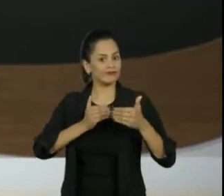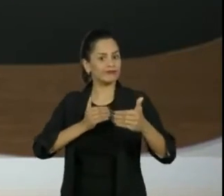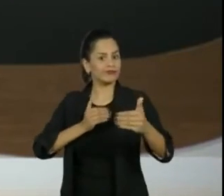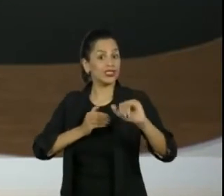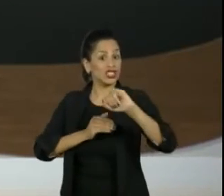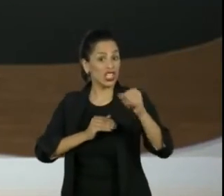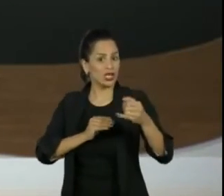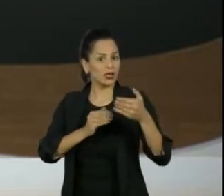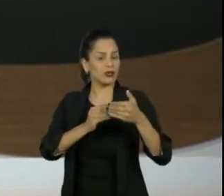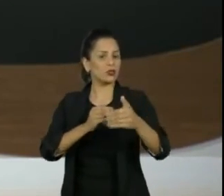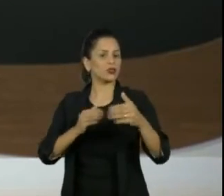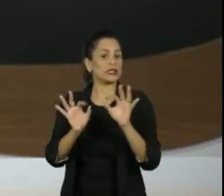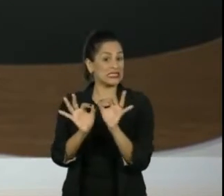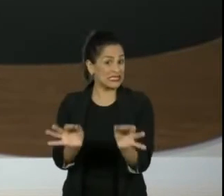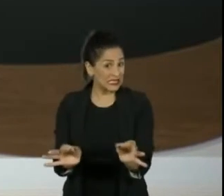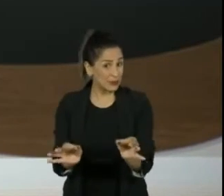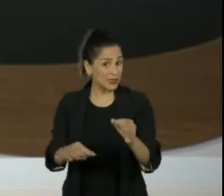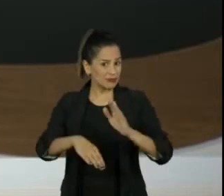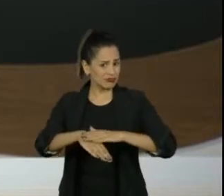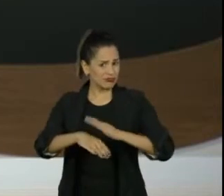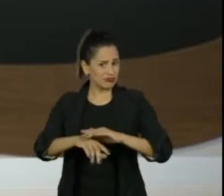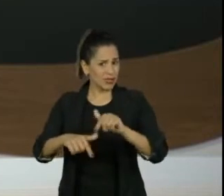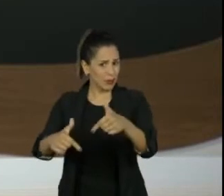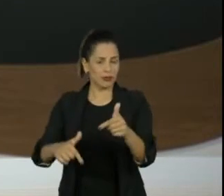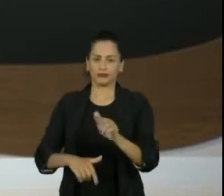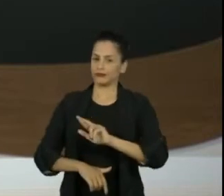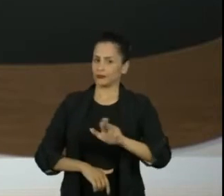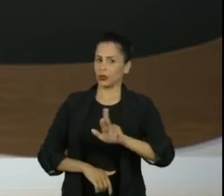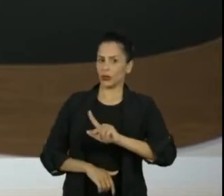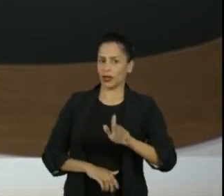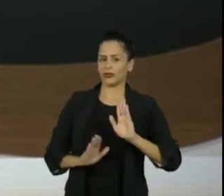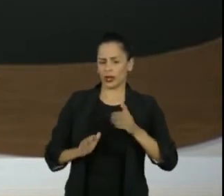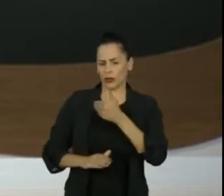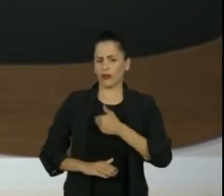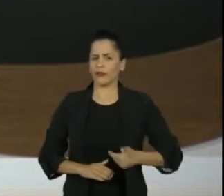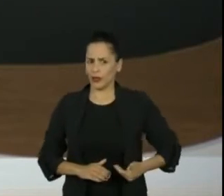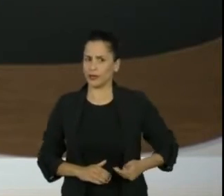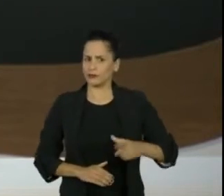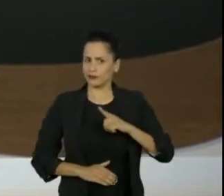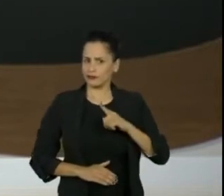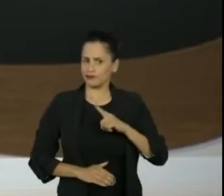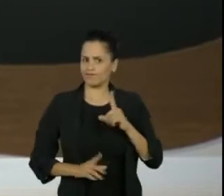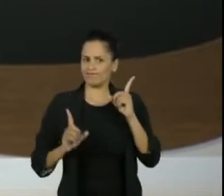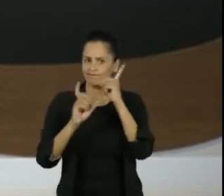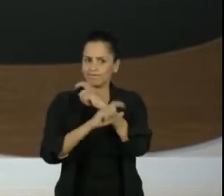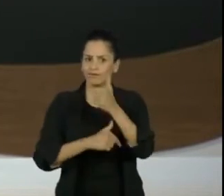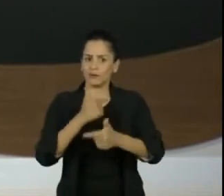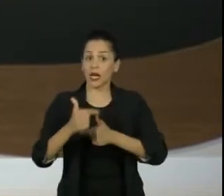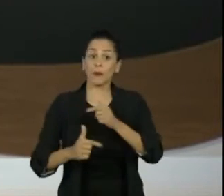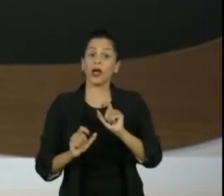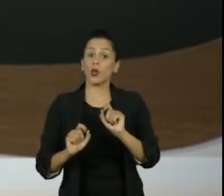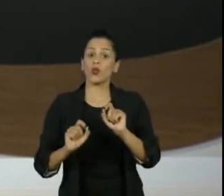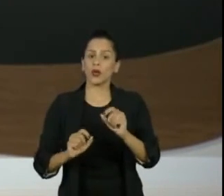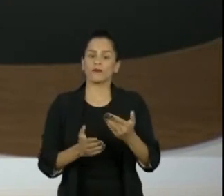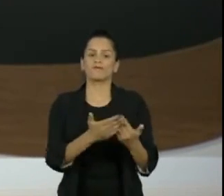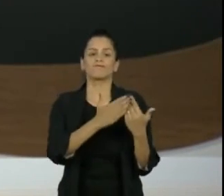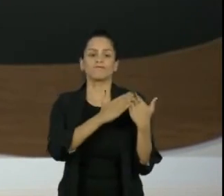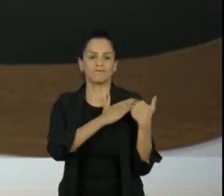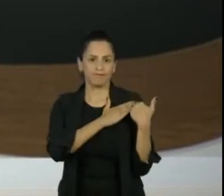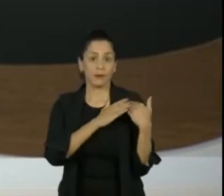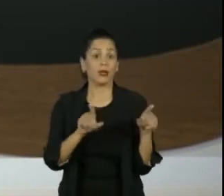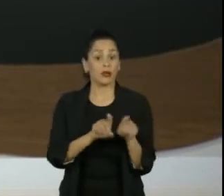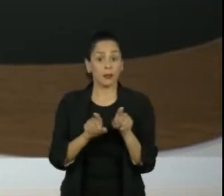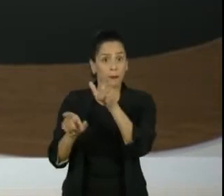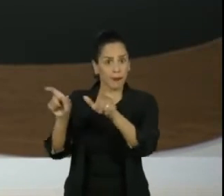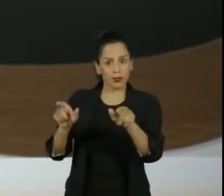nada simples, como não tem sido a de quem já está nos governos. Cabe a eles mesmos e aos eleitores que deram um show